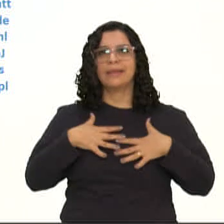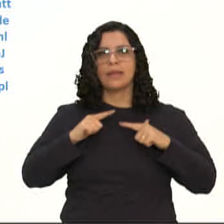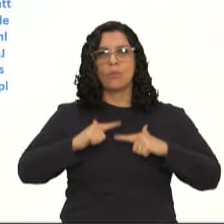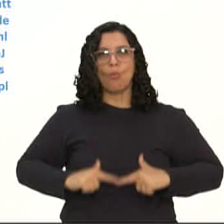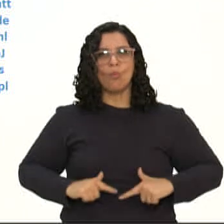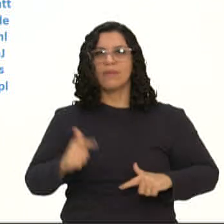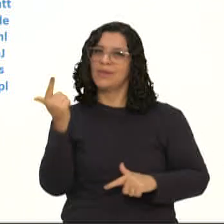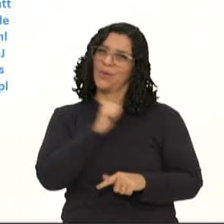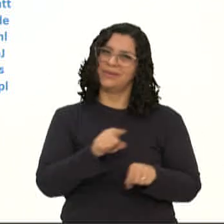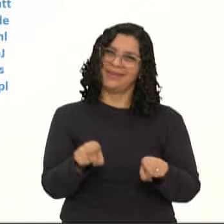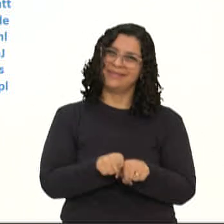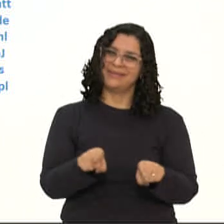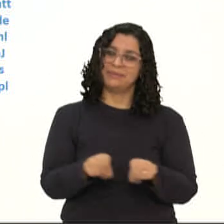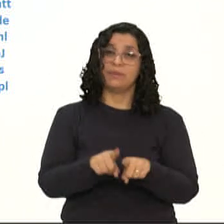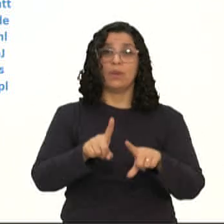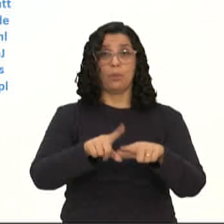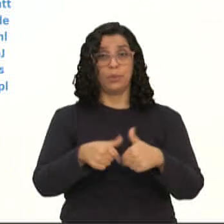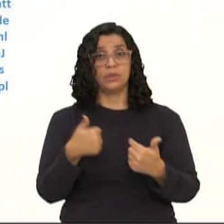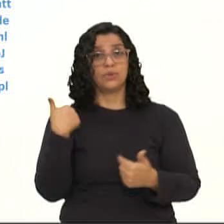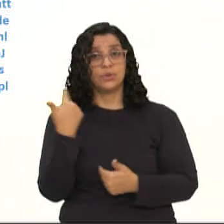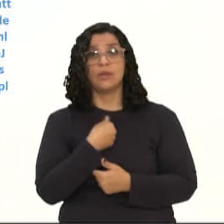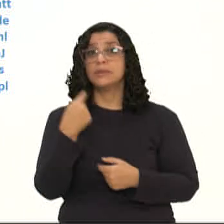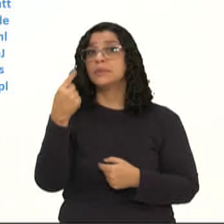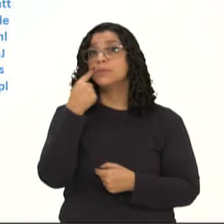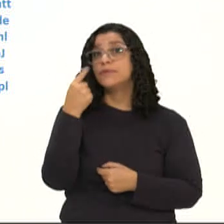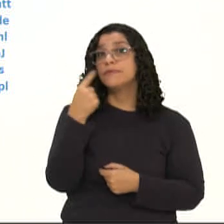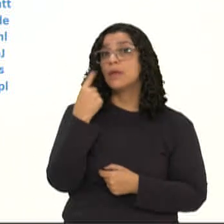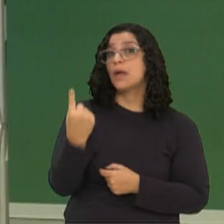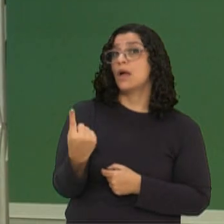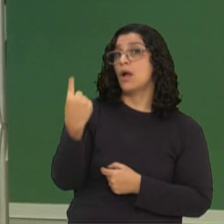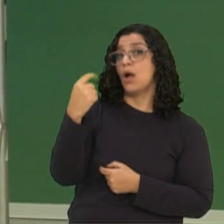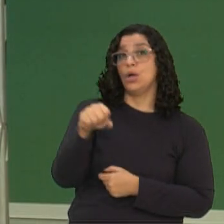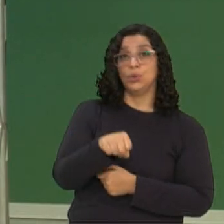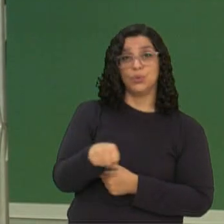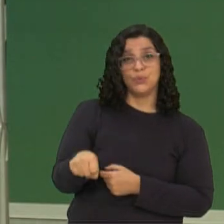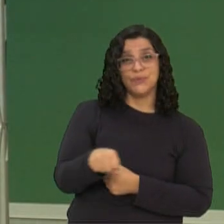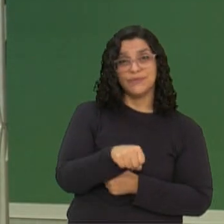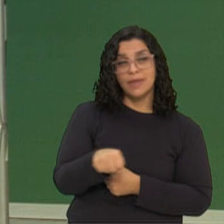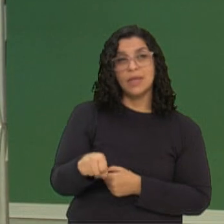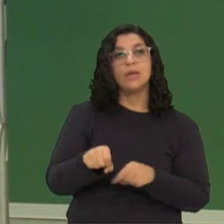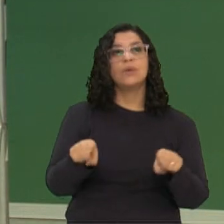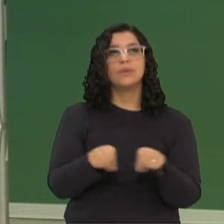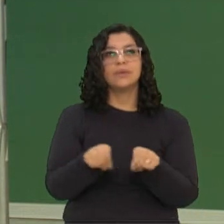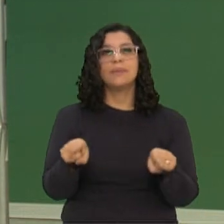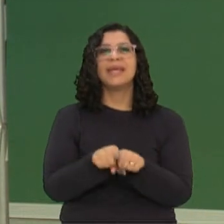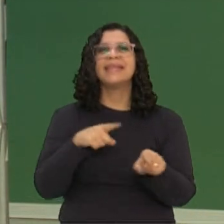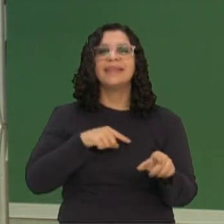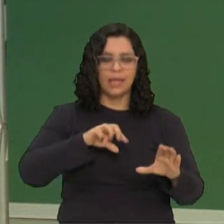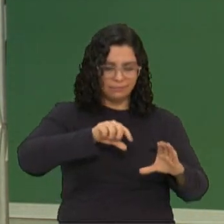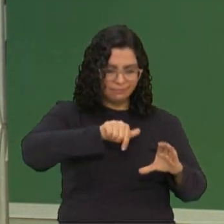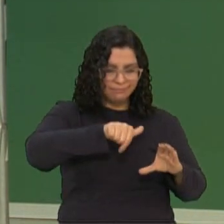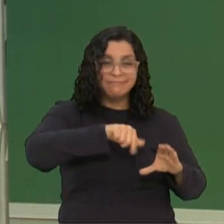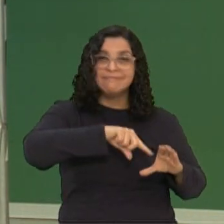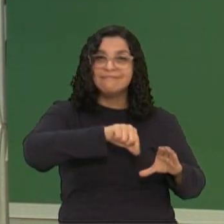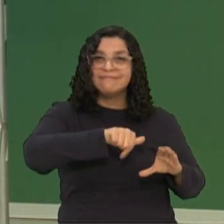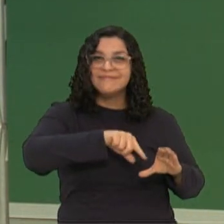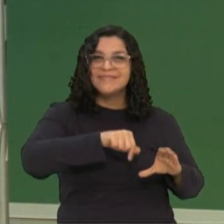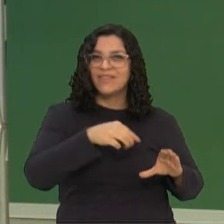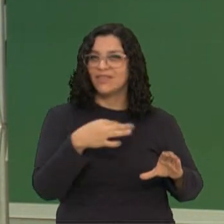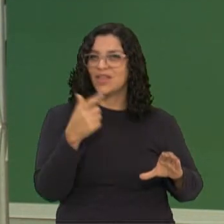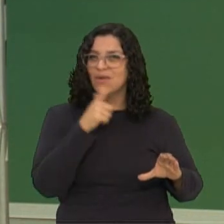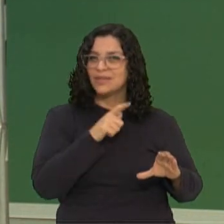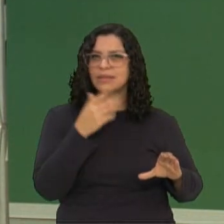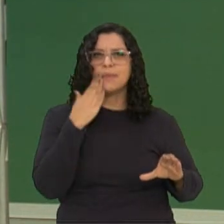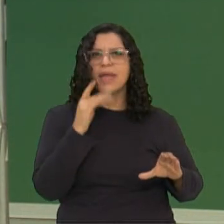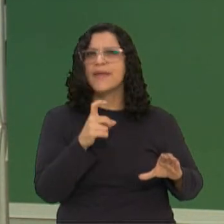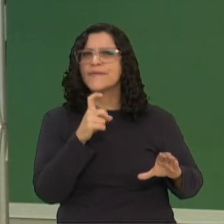mais resistentes, tá? Então, essa questão, normalmente, os ferros, ele tem também o termostato, né? Ele vem ali a regulagem, é só